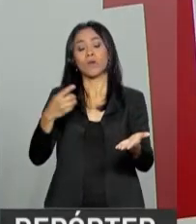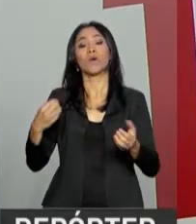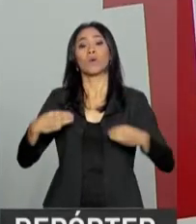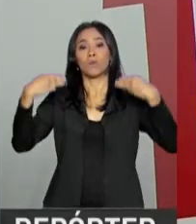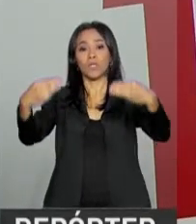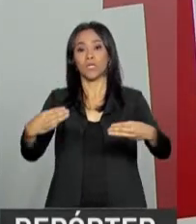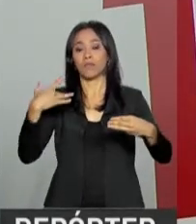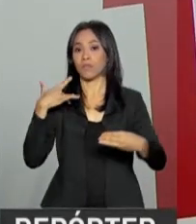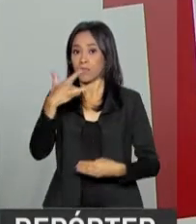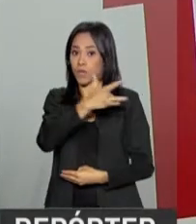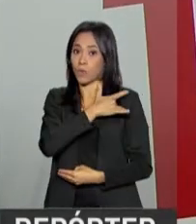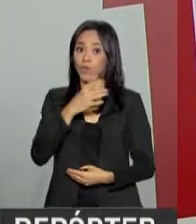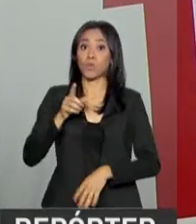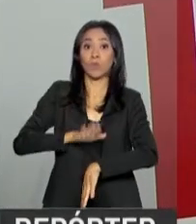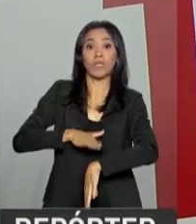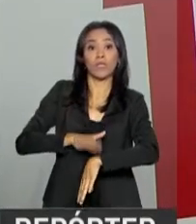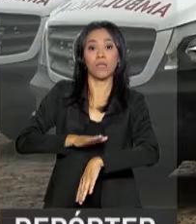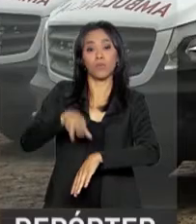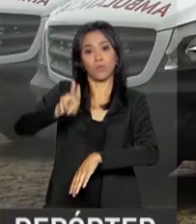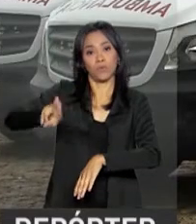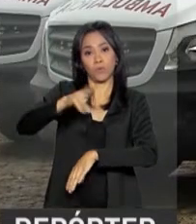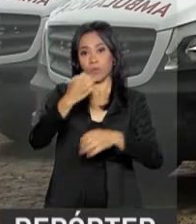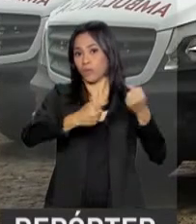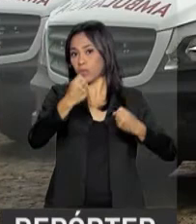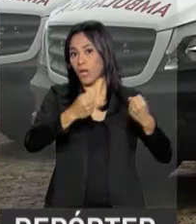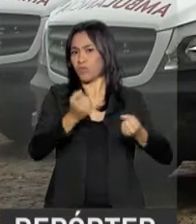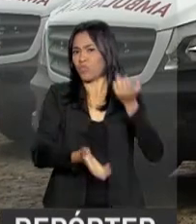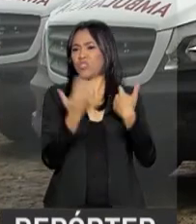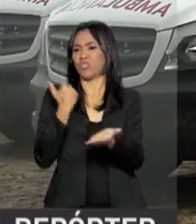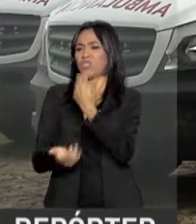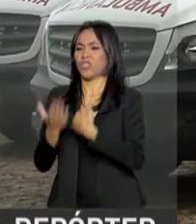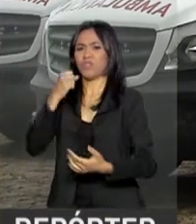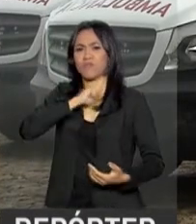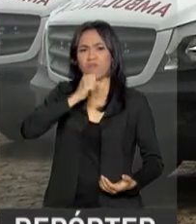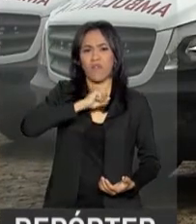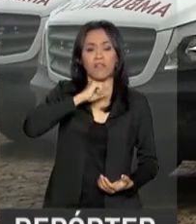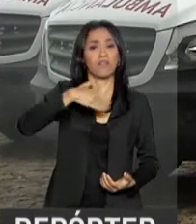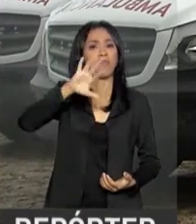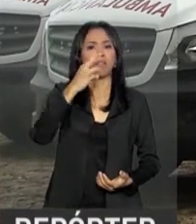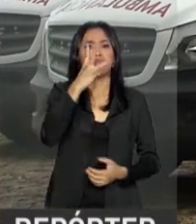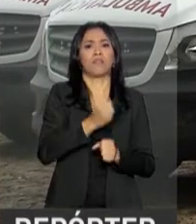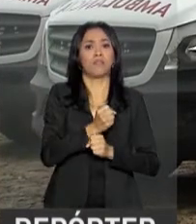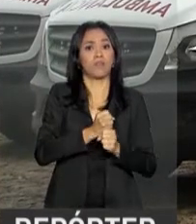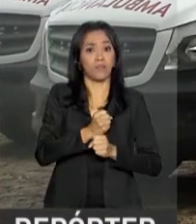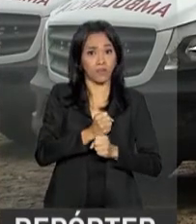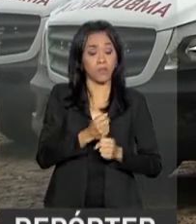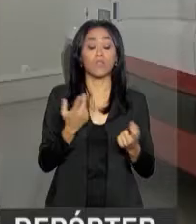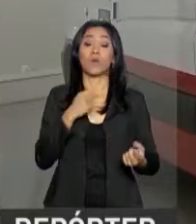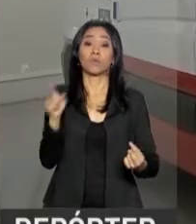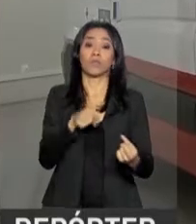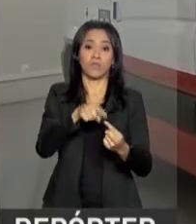levou em consideração o tempo de uso dos veículos substituindo os que têm mais de três anos de circulação a meta é entregar